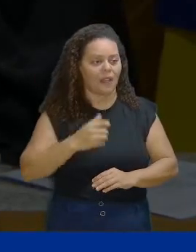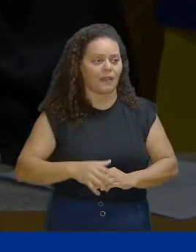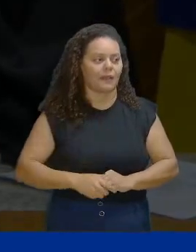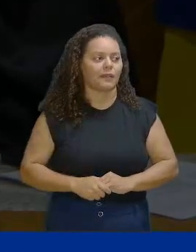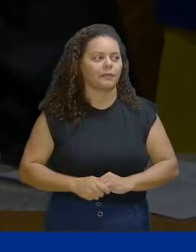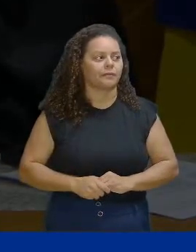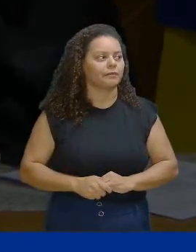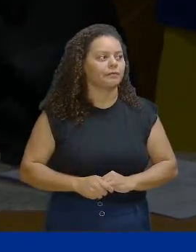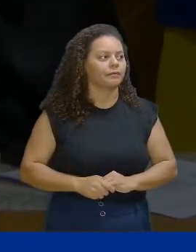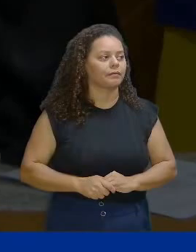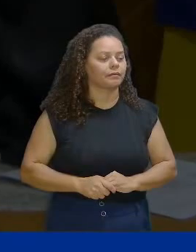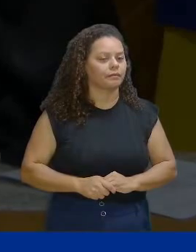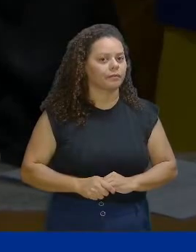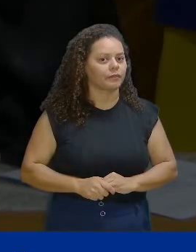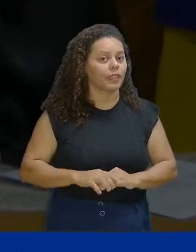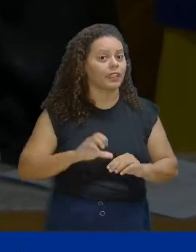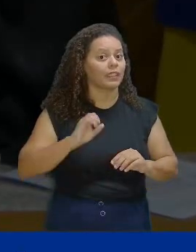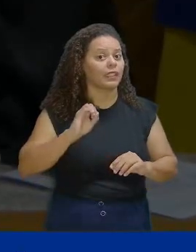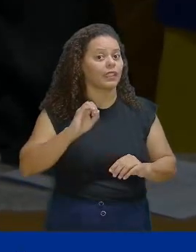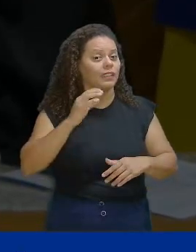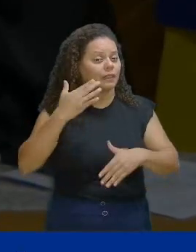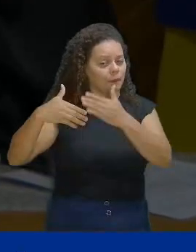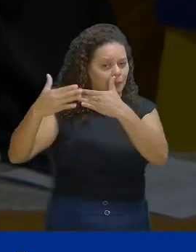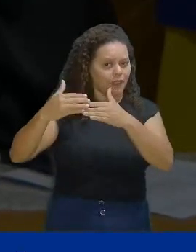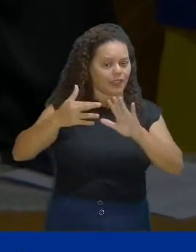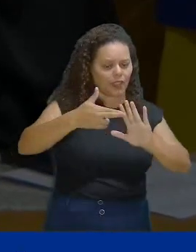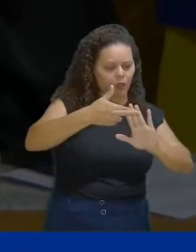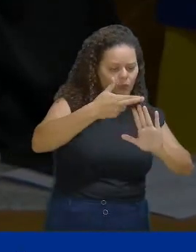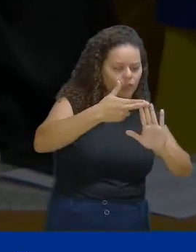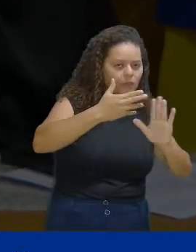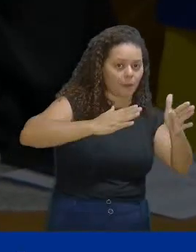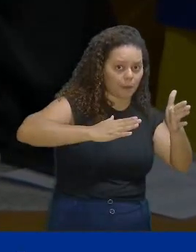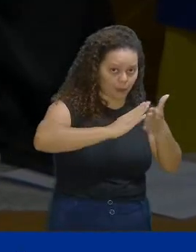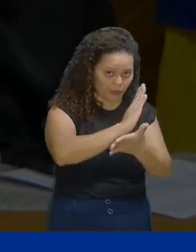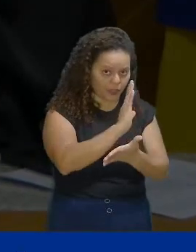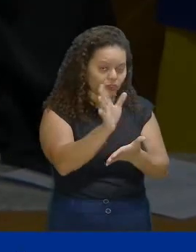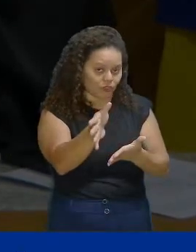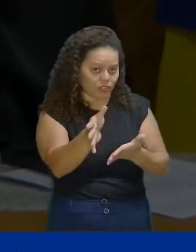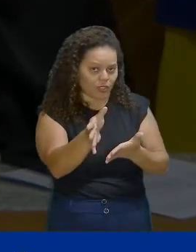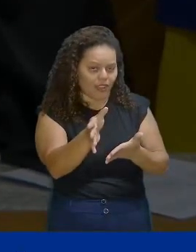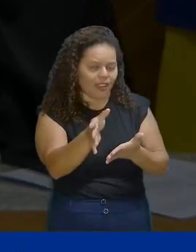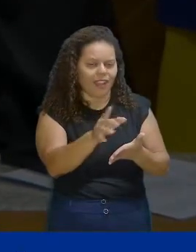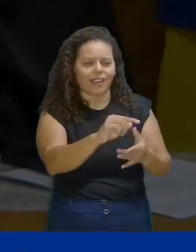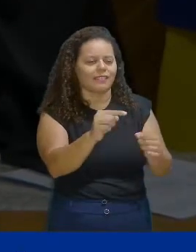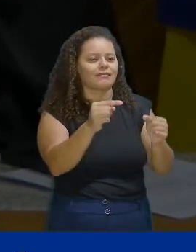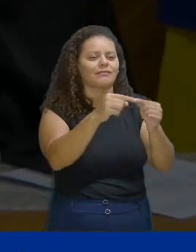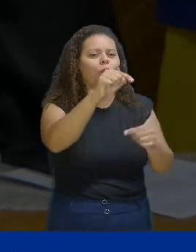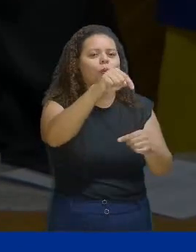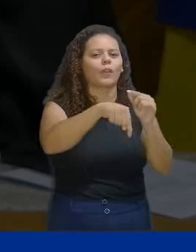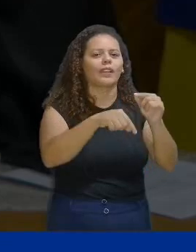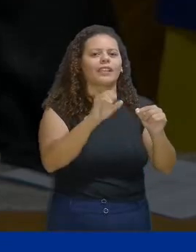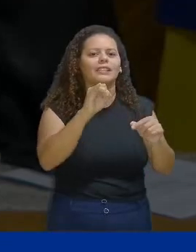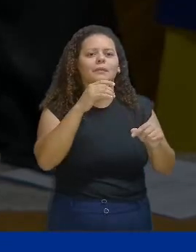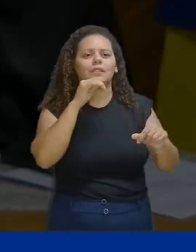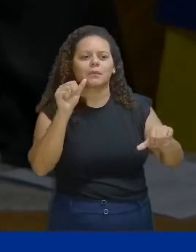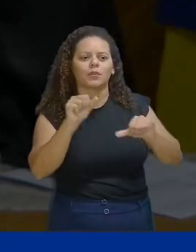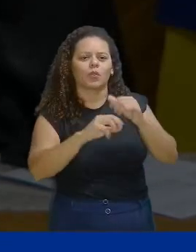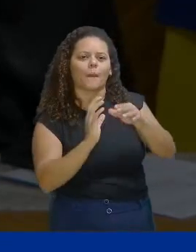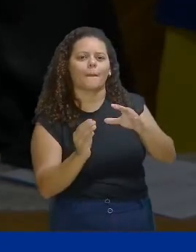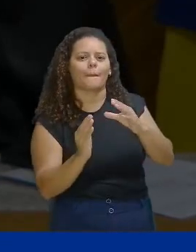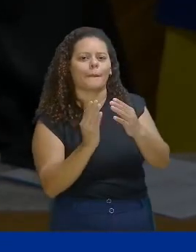Quando a resolução foi aprovada, estabeleceu-se que a redistribuição dos processos